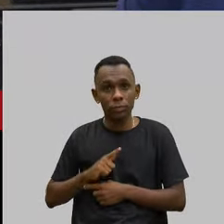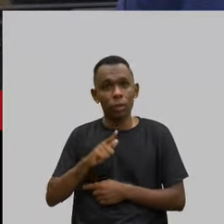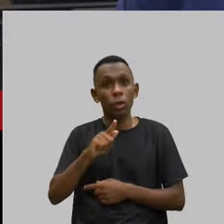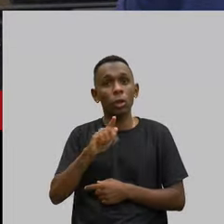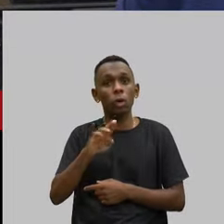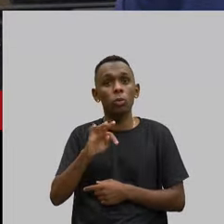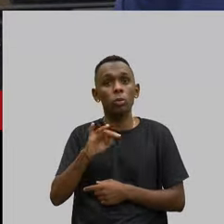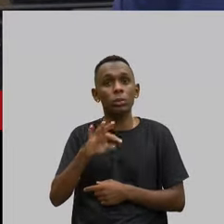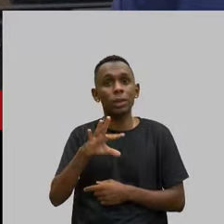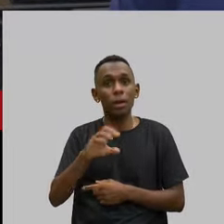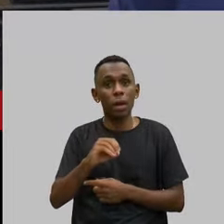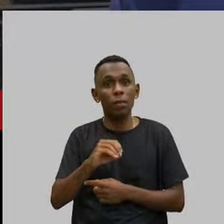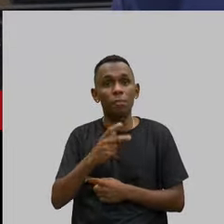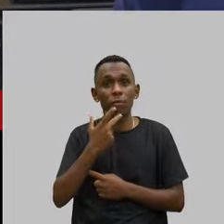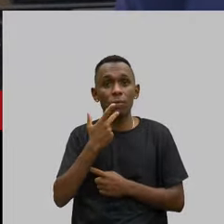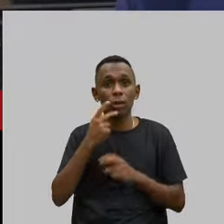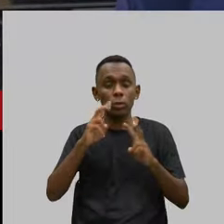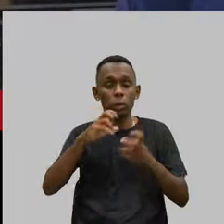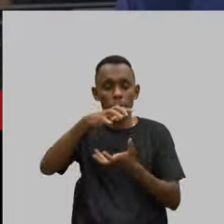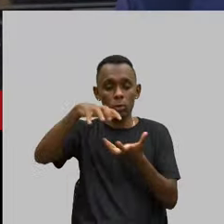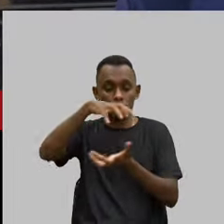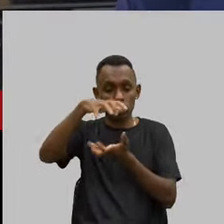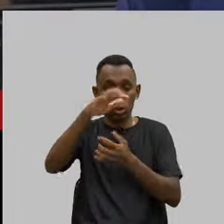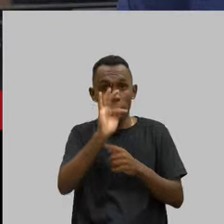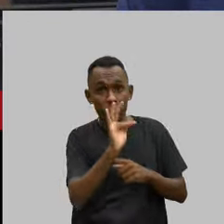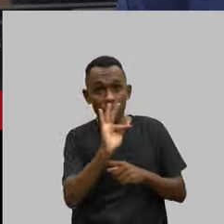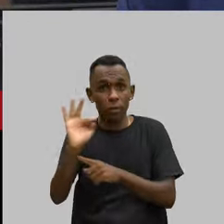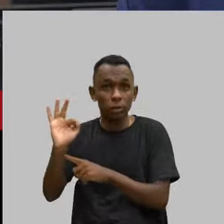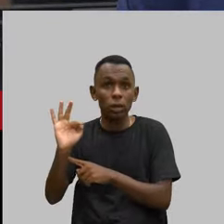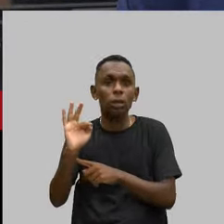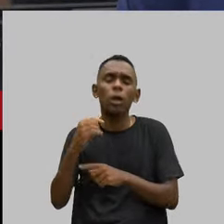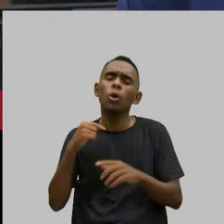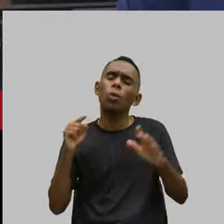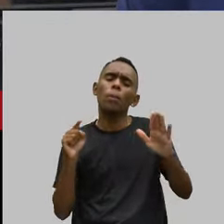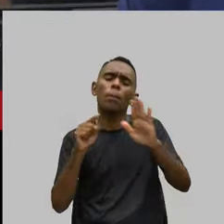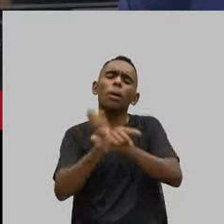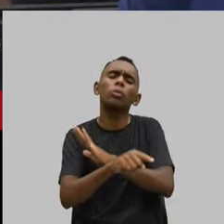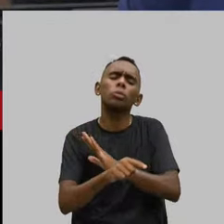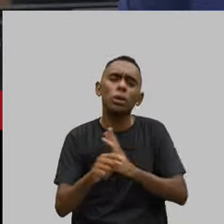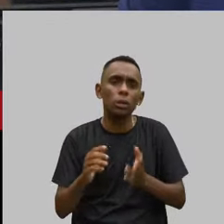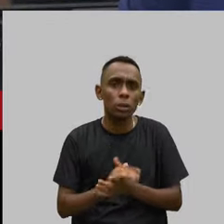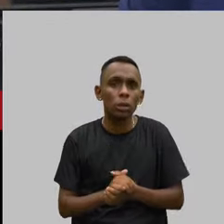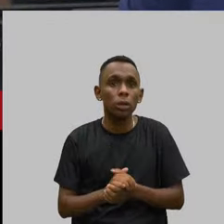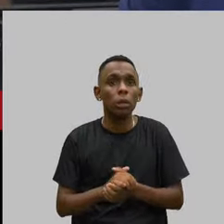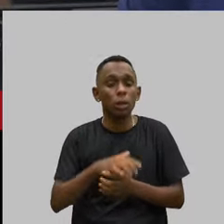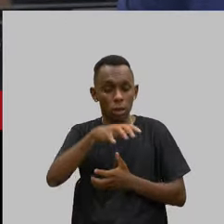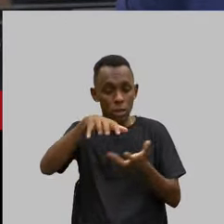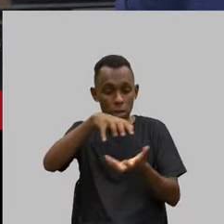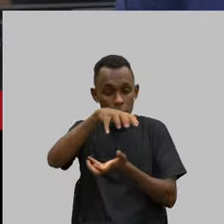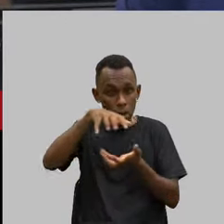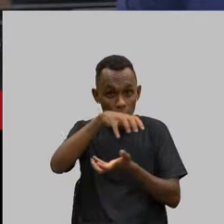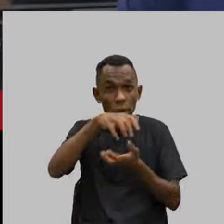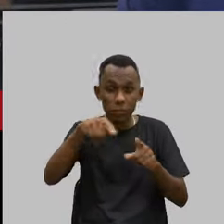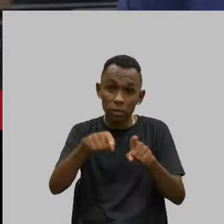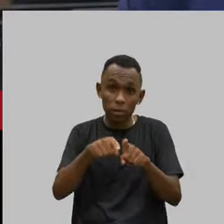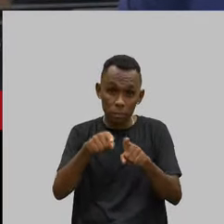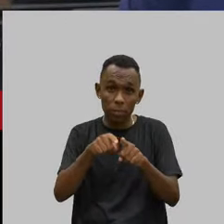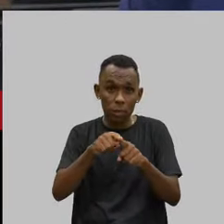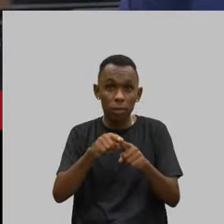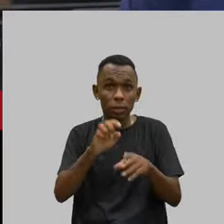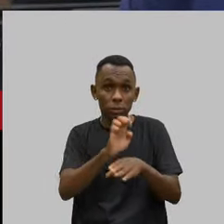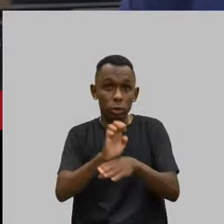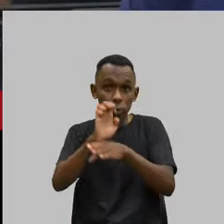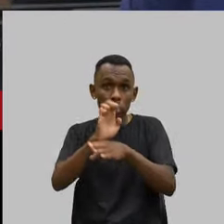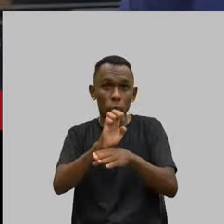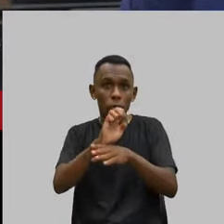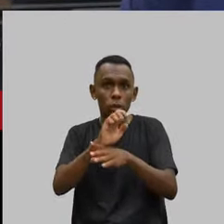chegou a citar a greve das universidades federais quando eu questionei sobre a greve das Universidades estaduais uma tentativa